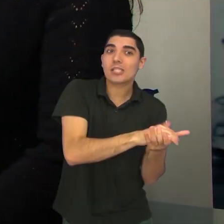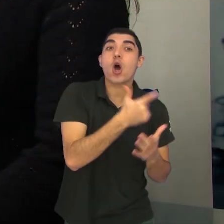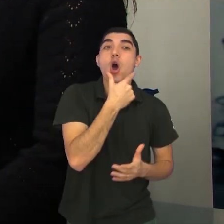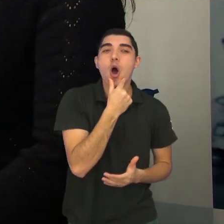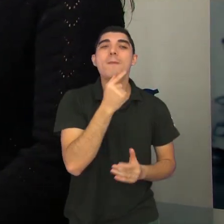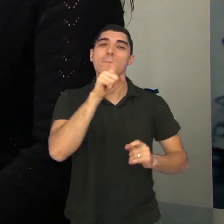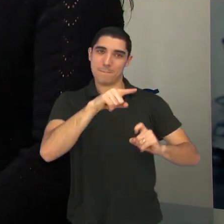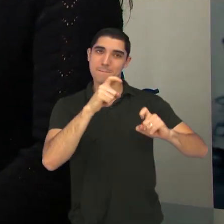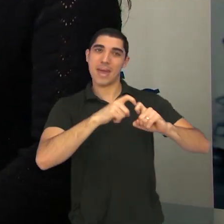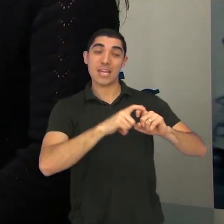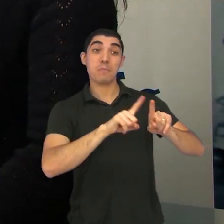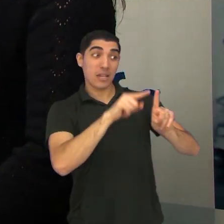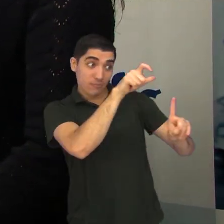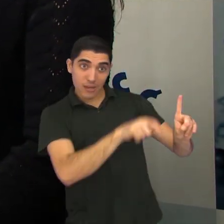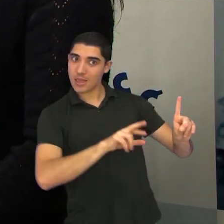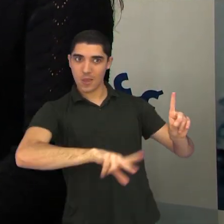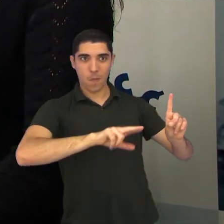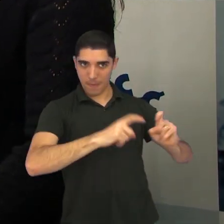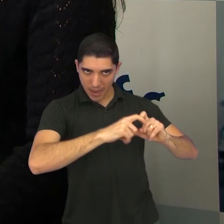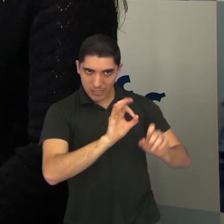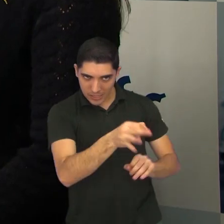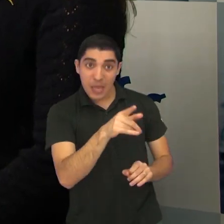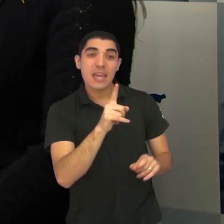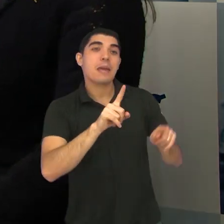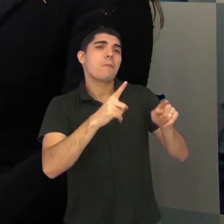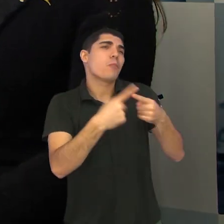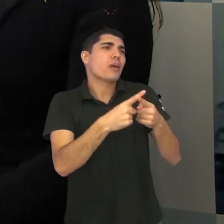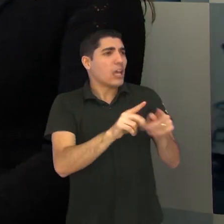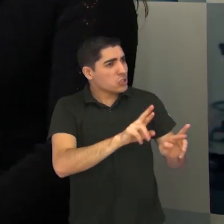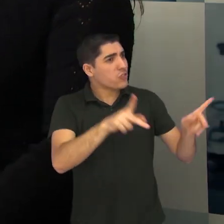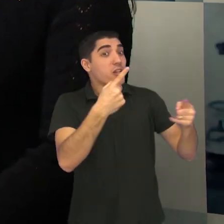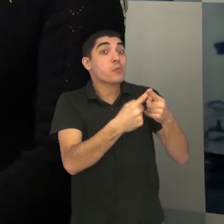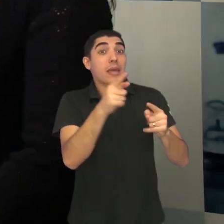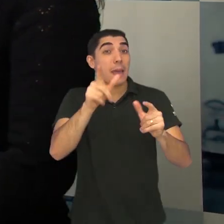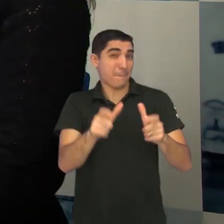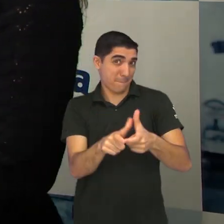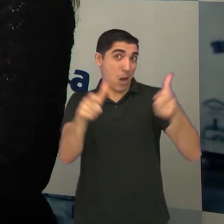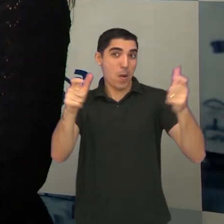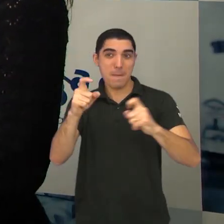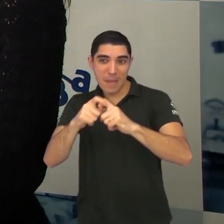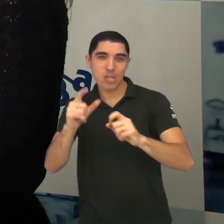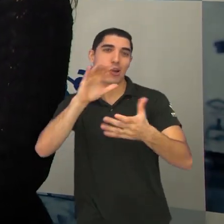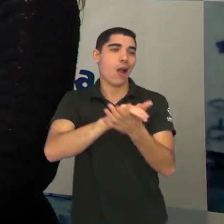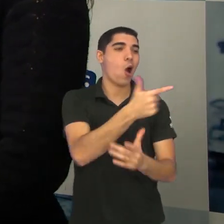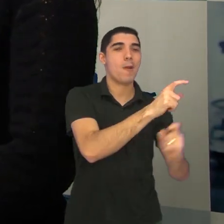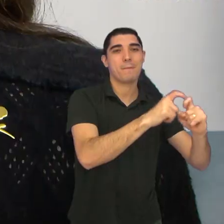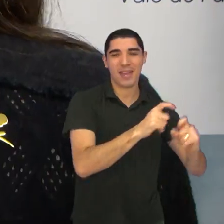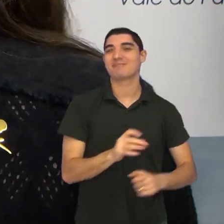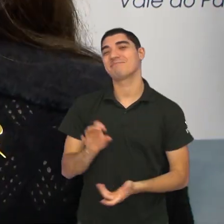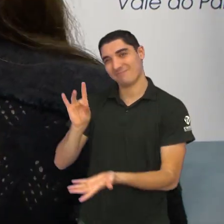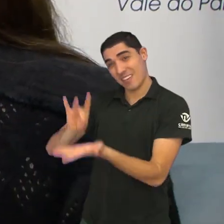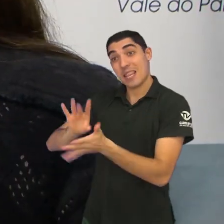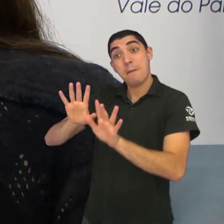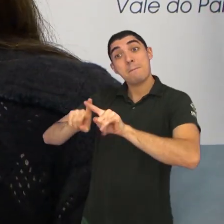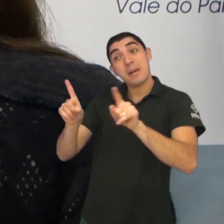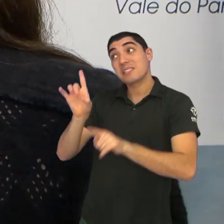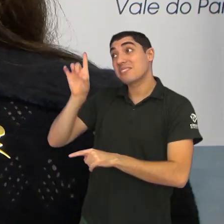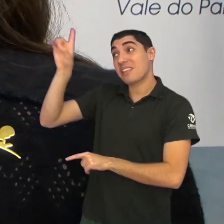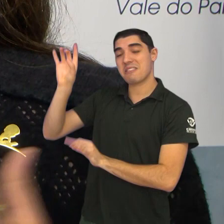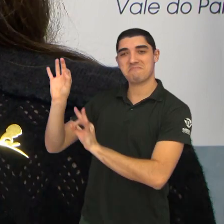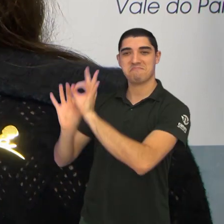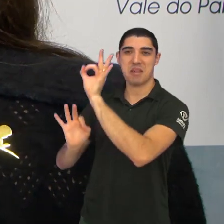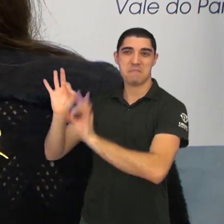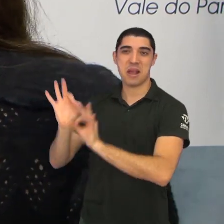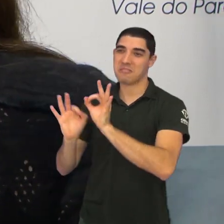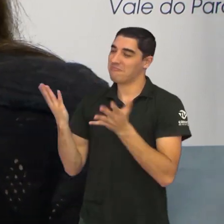é uma exceção, né? Porque normalmente médicos casam-se com médicos. É verdade, né? Mas a gente diz que os planos de Deus são